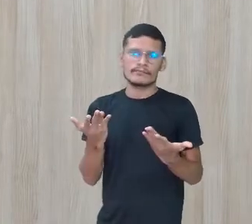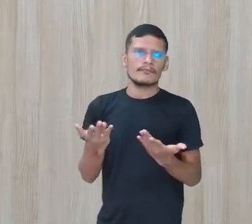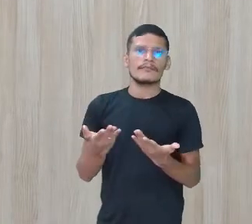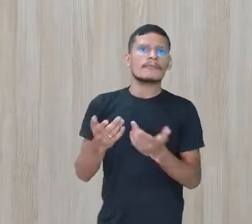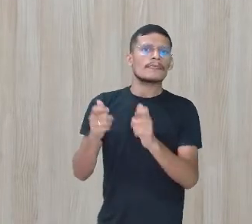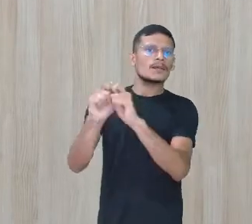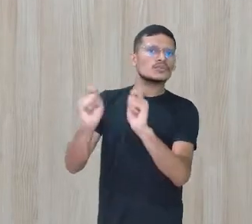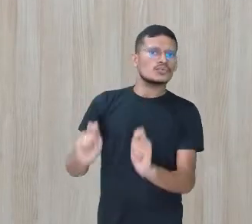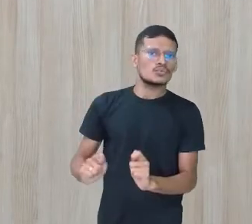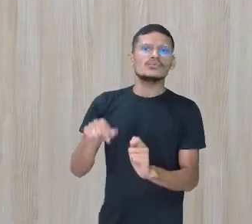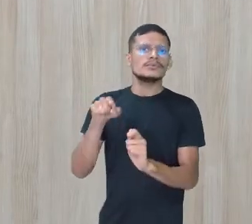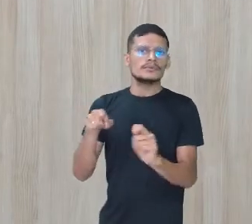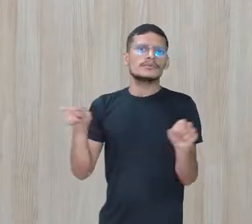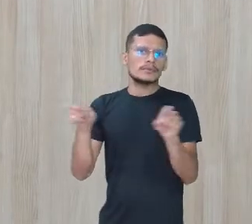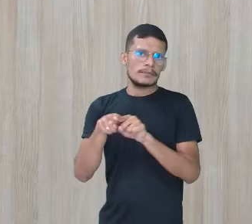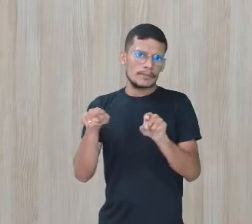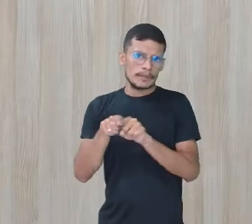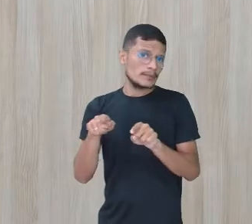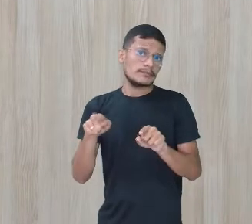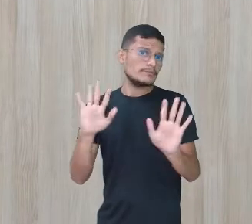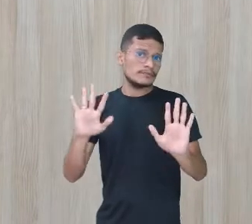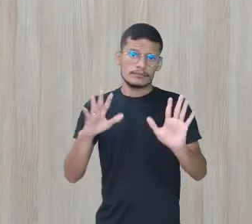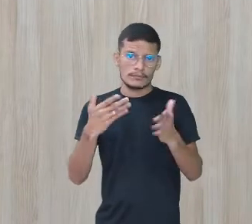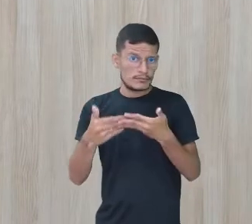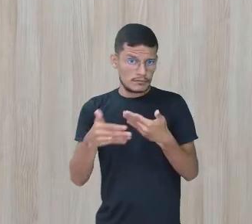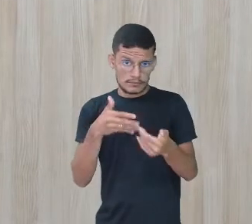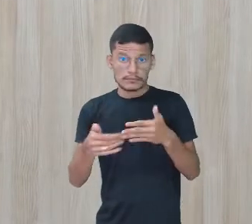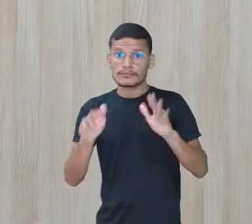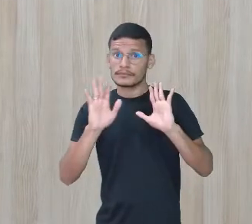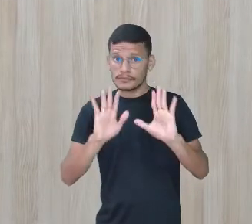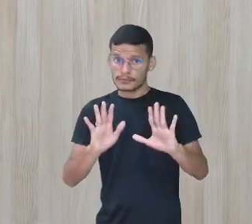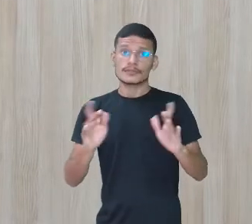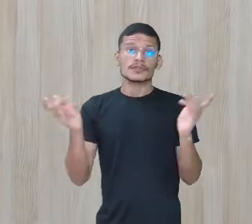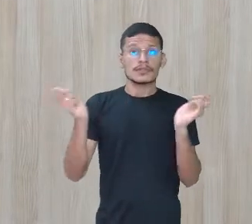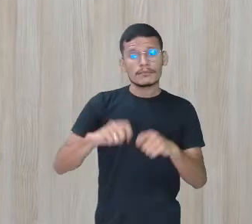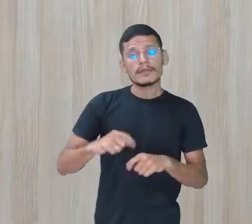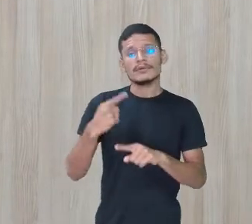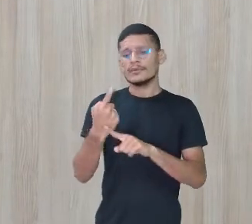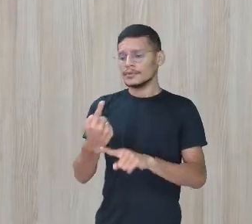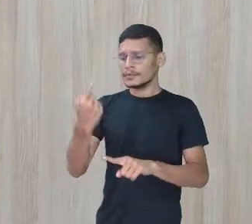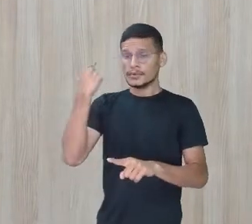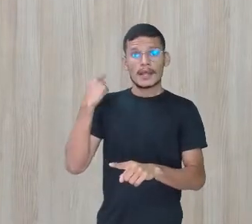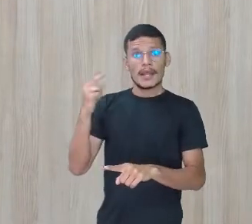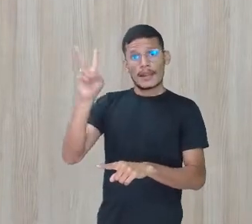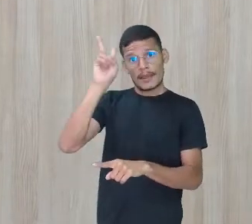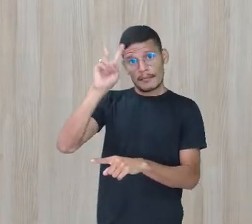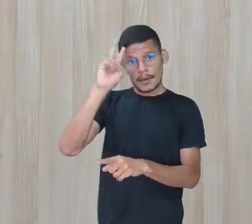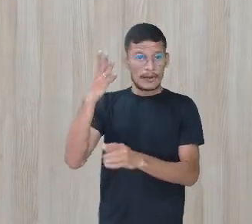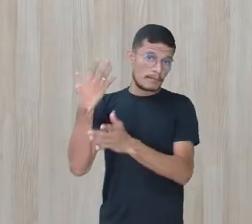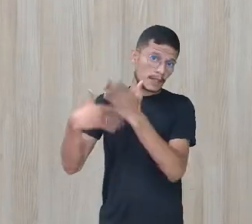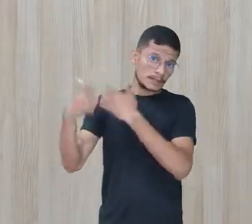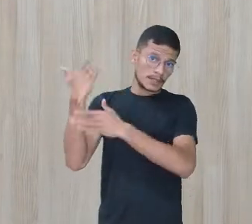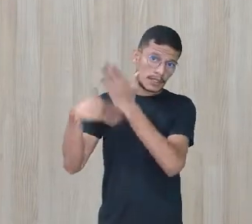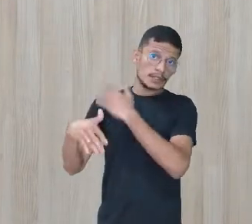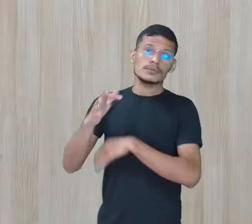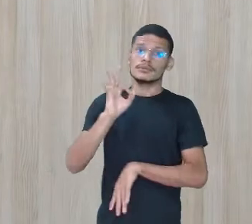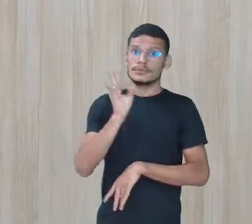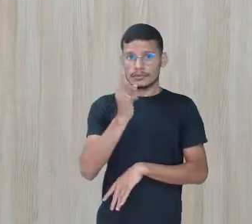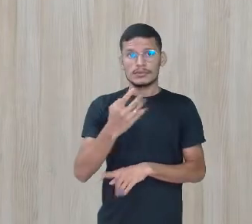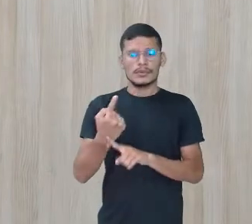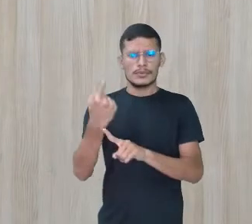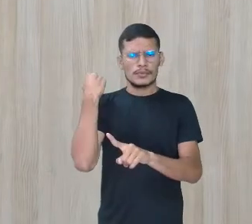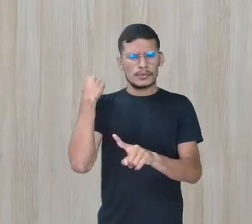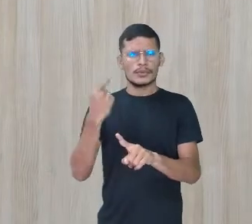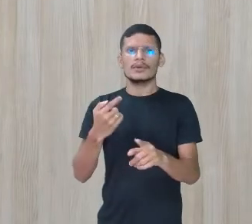uma escultura, não é? Enfim, então, que acabem remetendo ao nosso passado, não é? Mais distante,